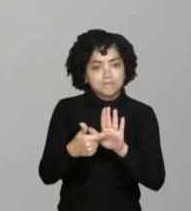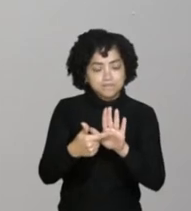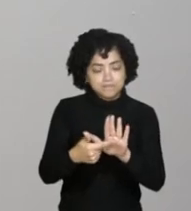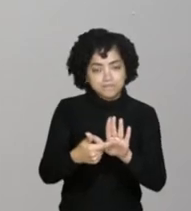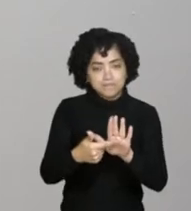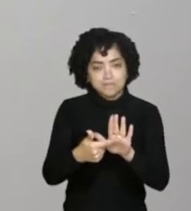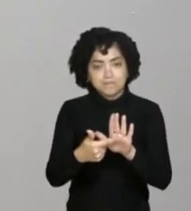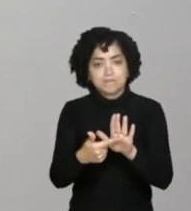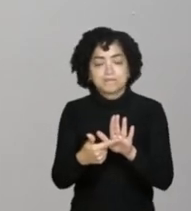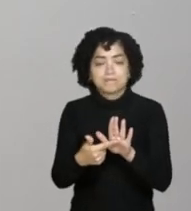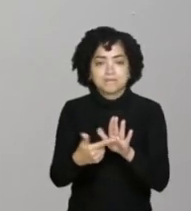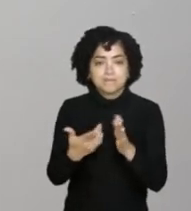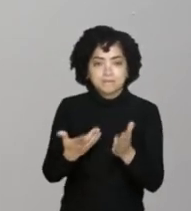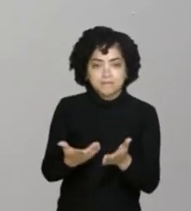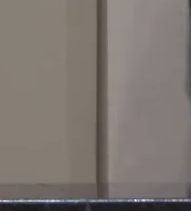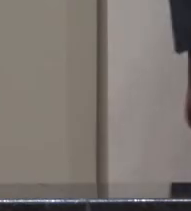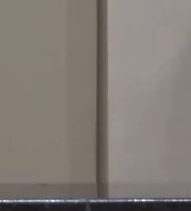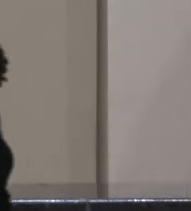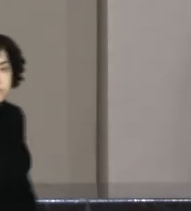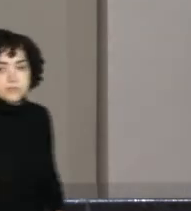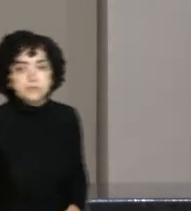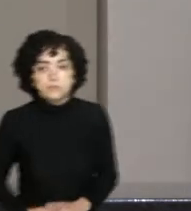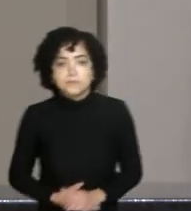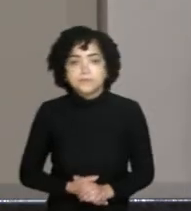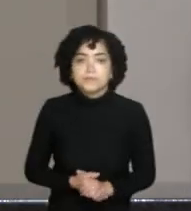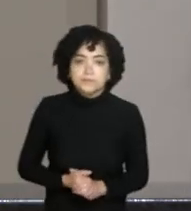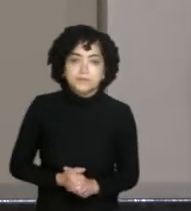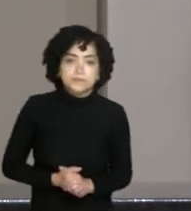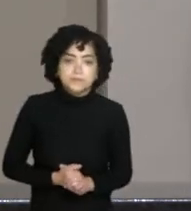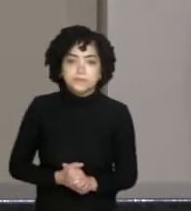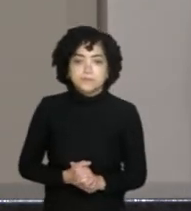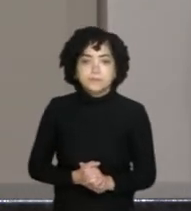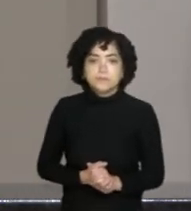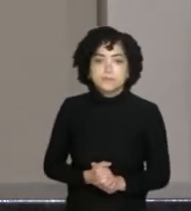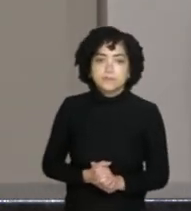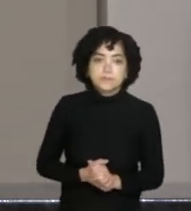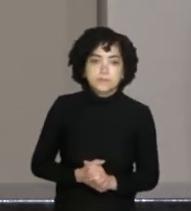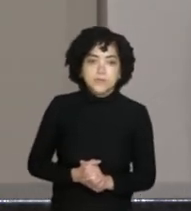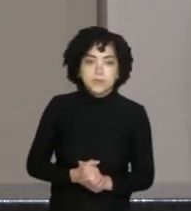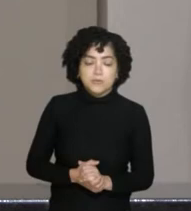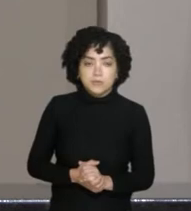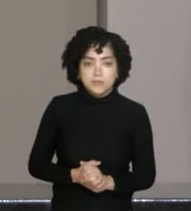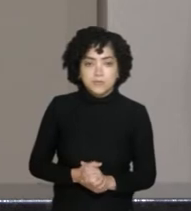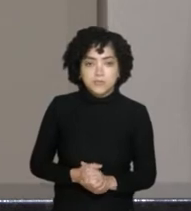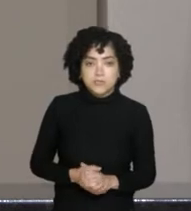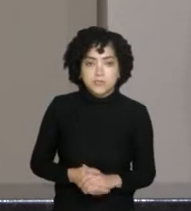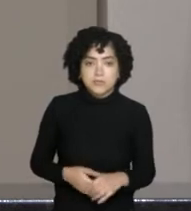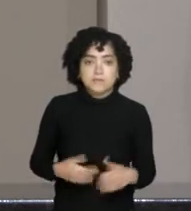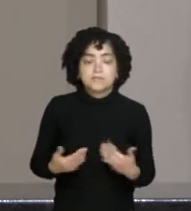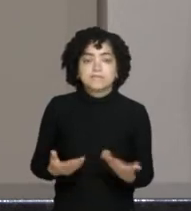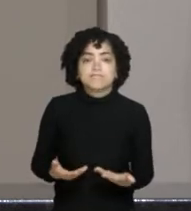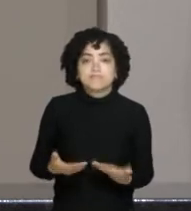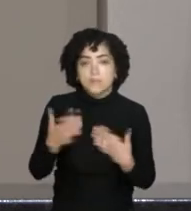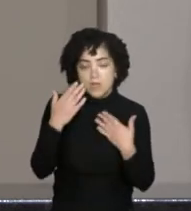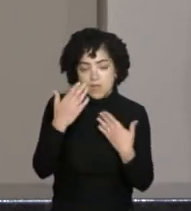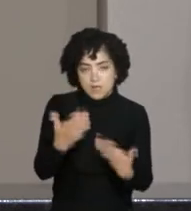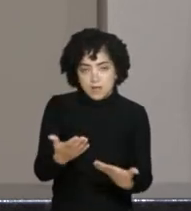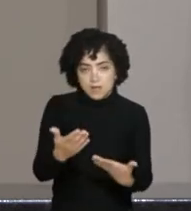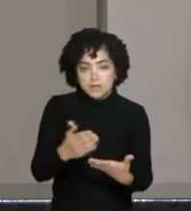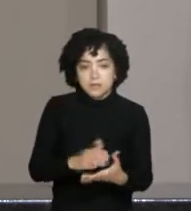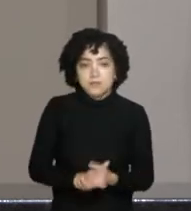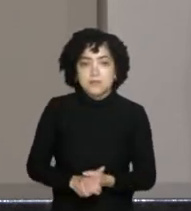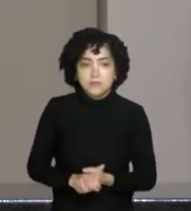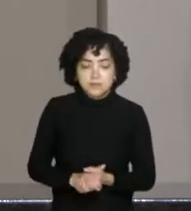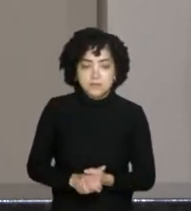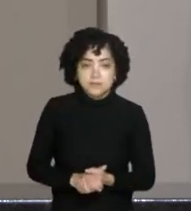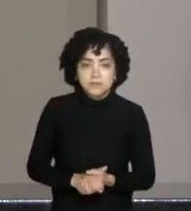até difícil o jurado de escolher. Então, continuando, a gente agradece, né, pela bonita recebimento